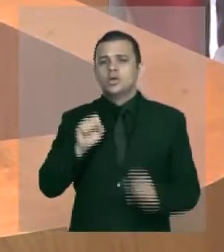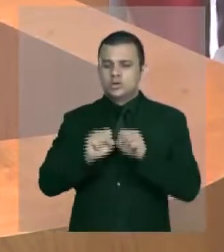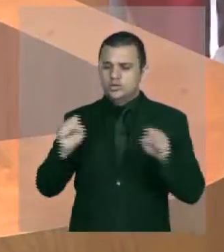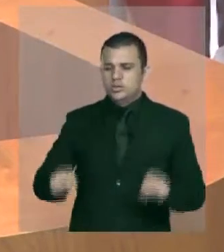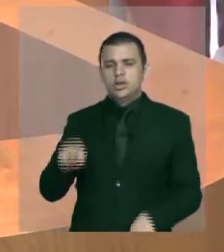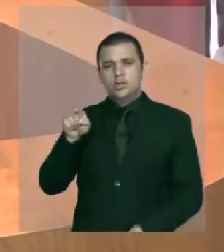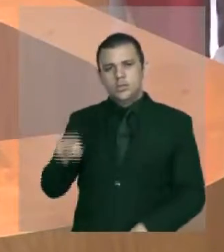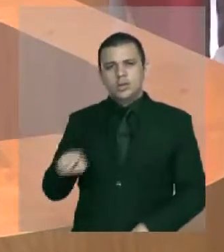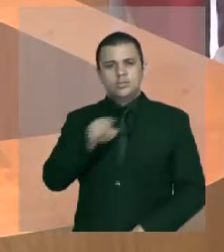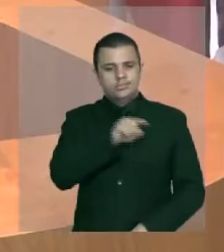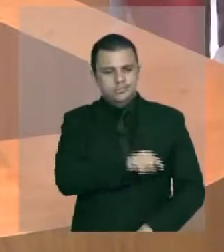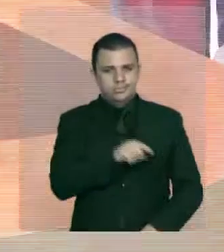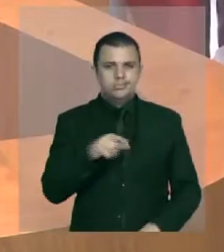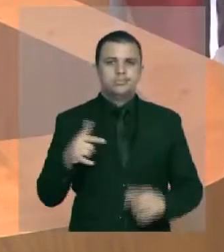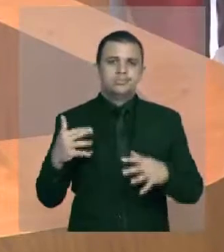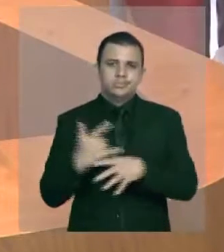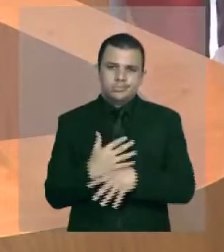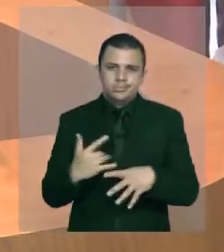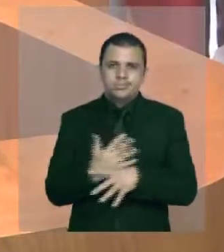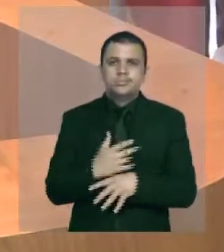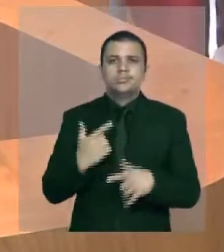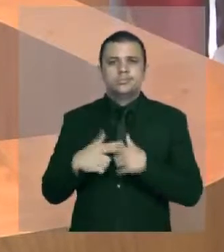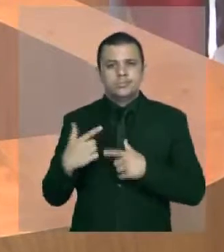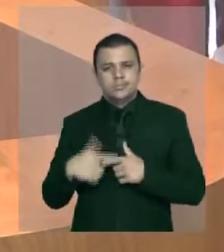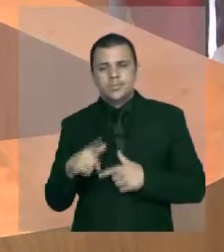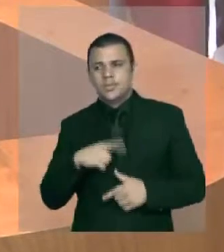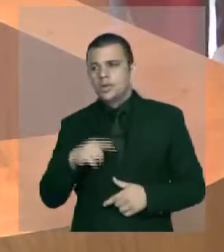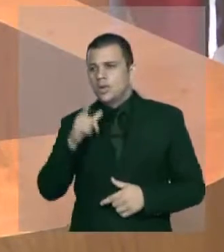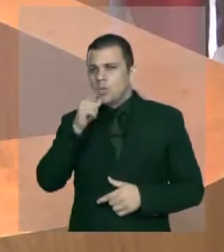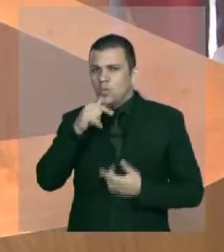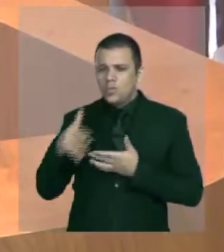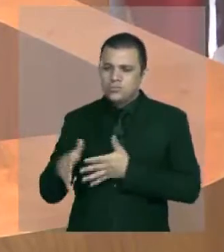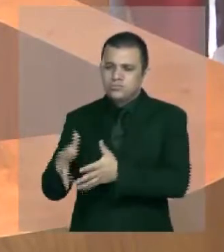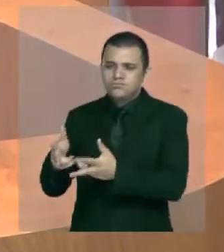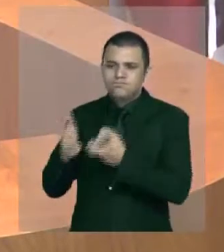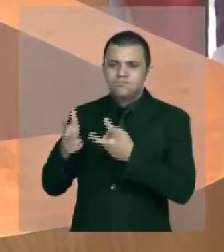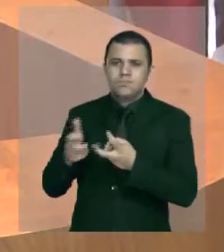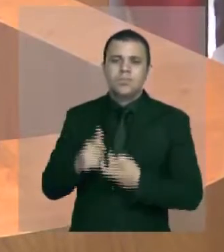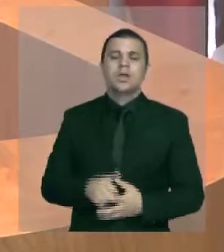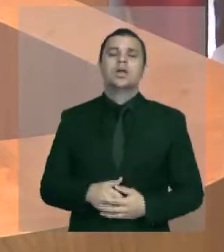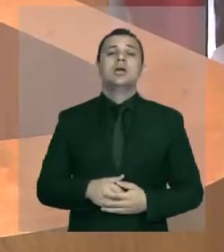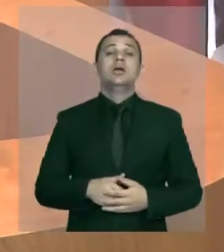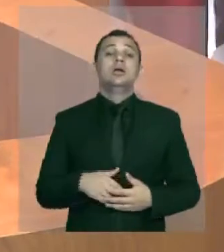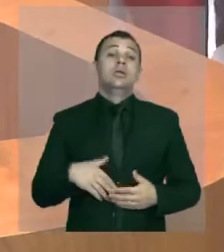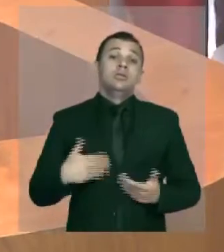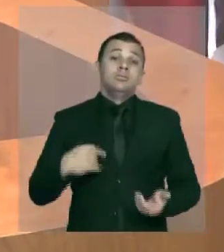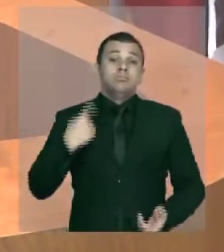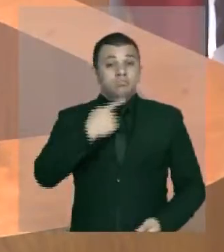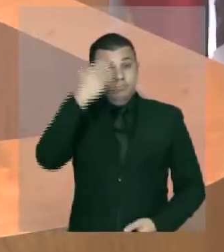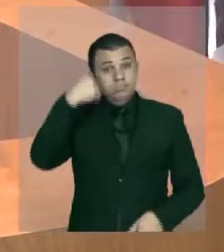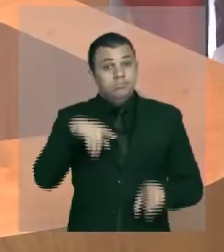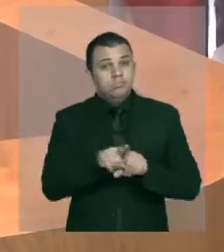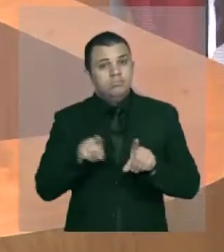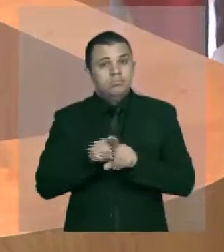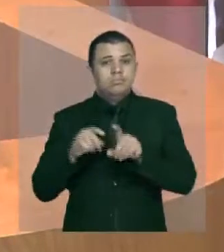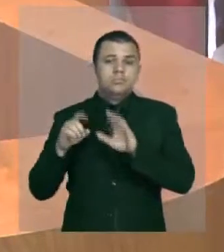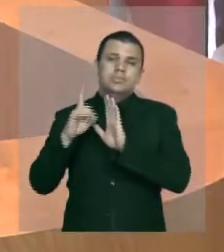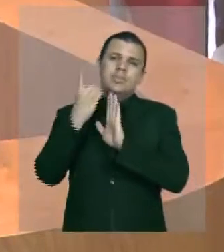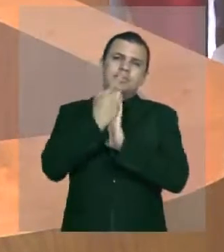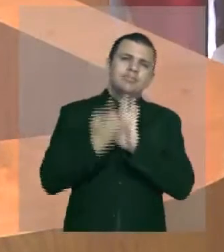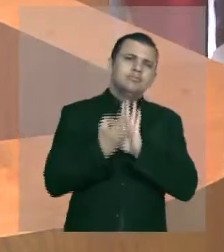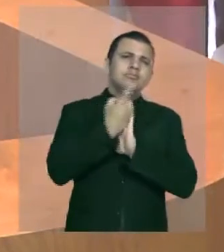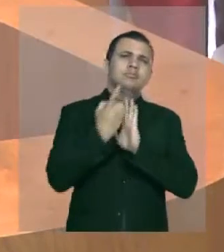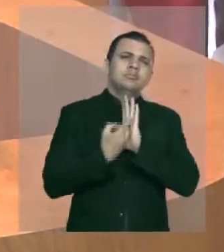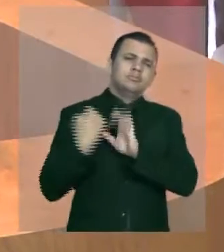de Nina Rodrigues, de captação pelo rio lá, e nós sabemos que há décadas e décadas vem funcionando